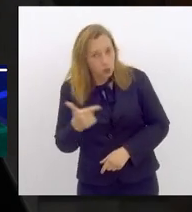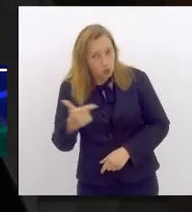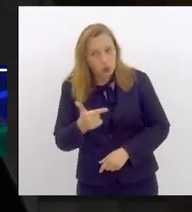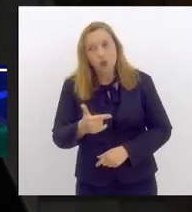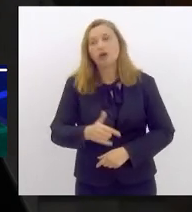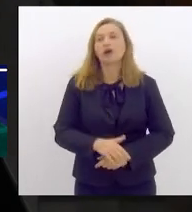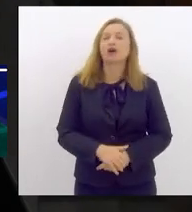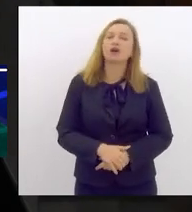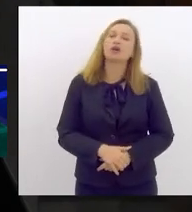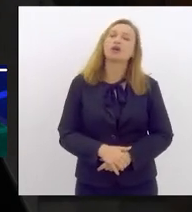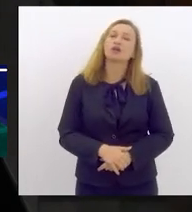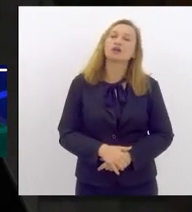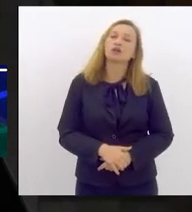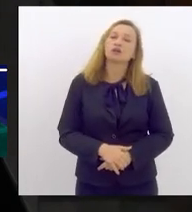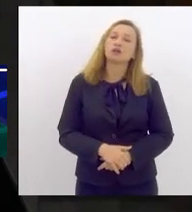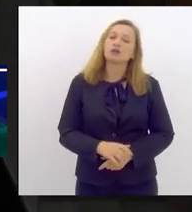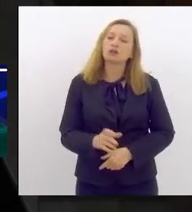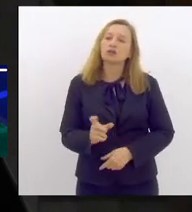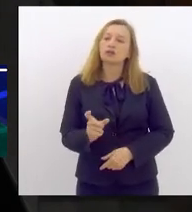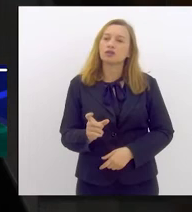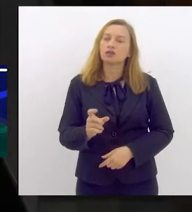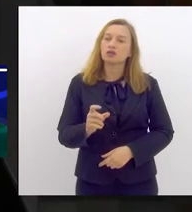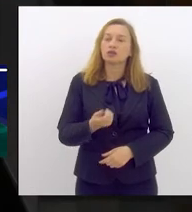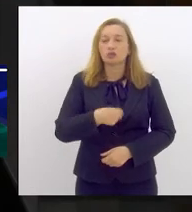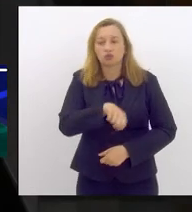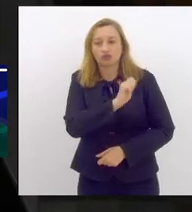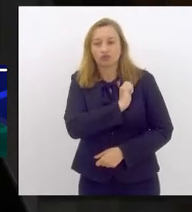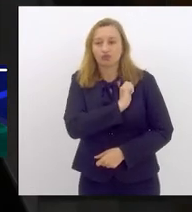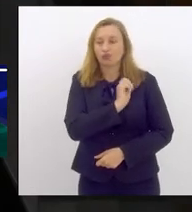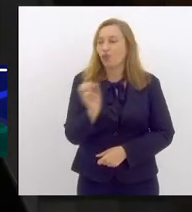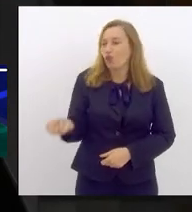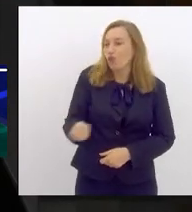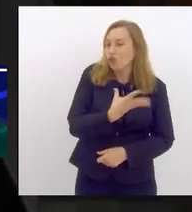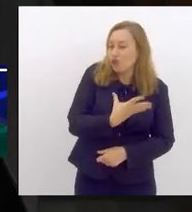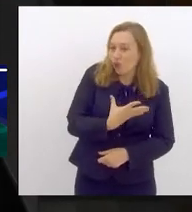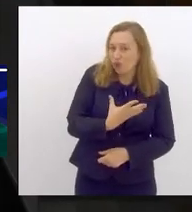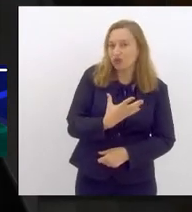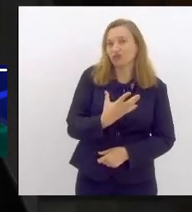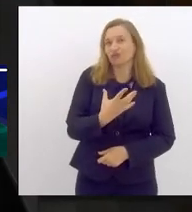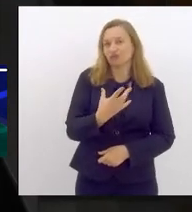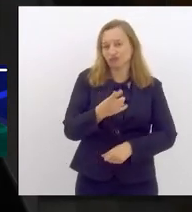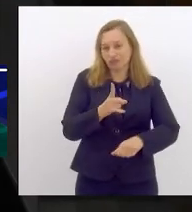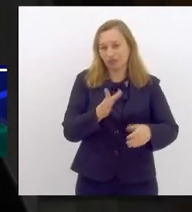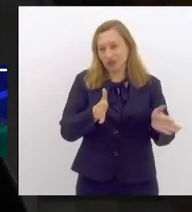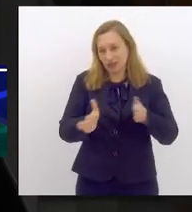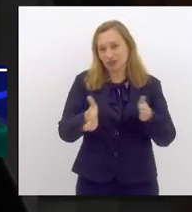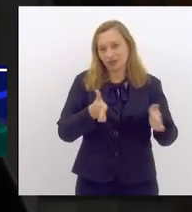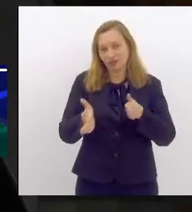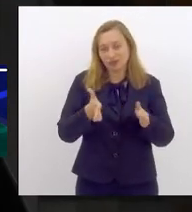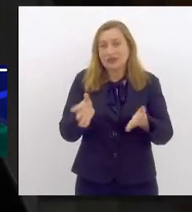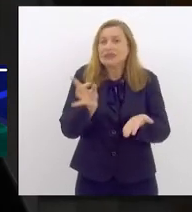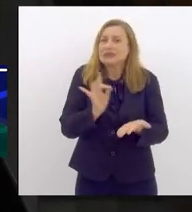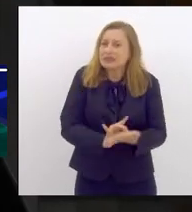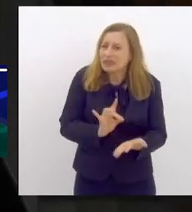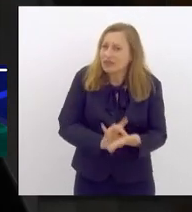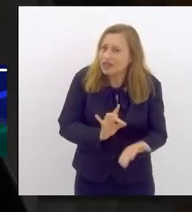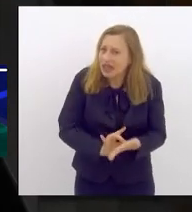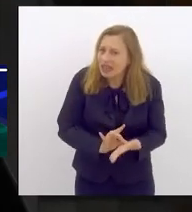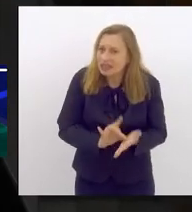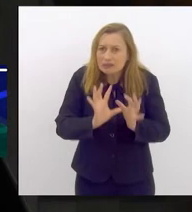segundo e o ingresso no regime de recuperação fiscal esse novo ciclo É que na verdade